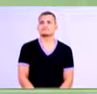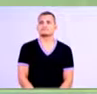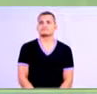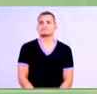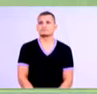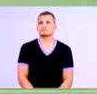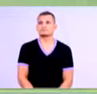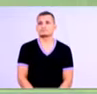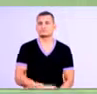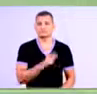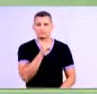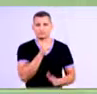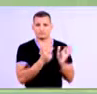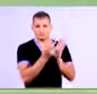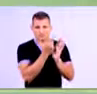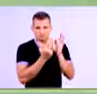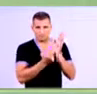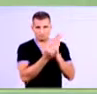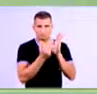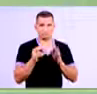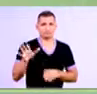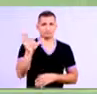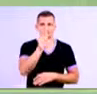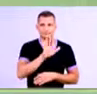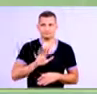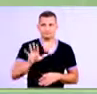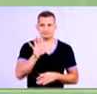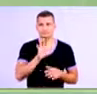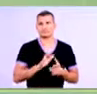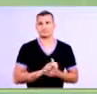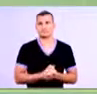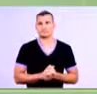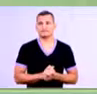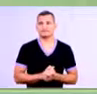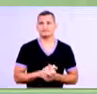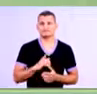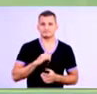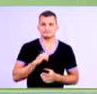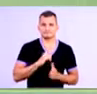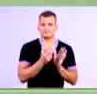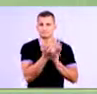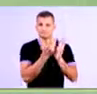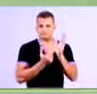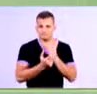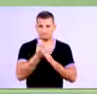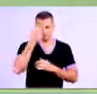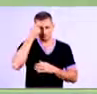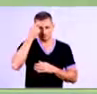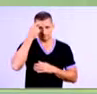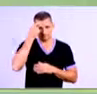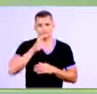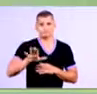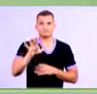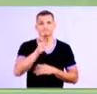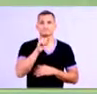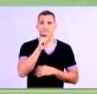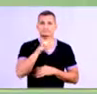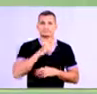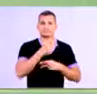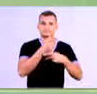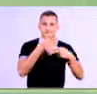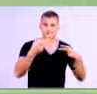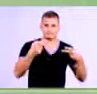Bom, esse daqui é o mapa geral, tá? Então a gente tem um mapa cognitivo geral, a gente tem um objeto aqui,